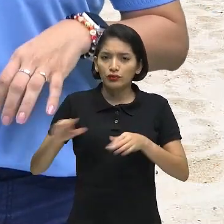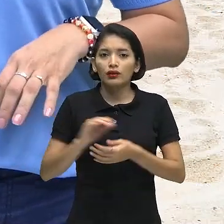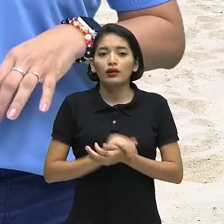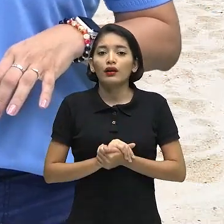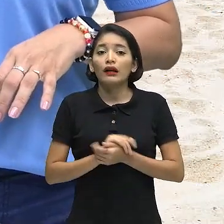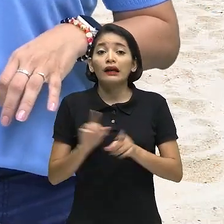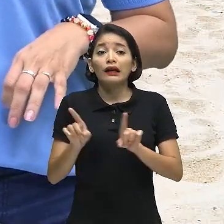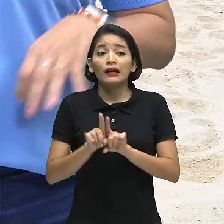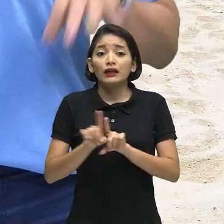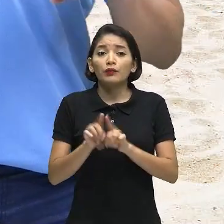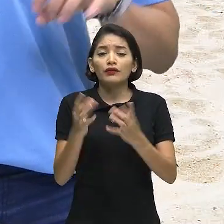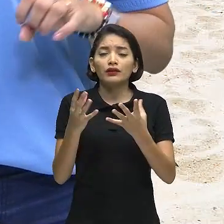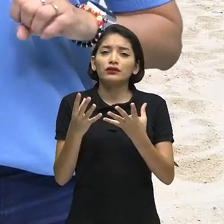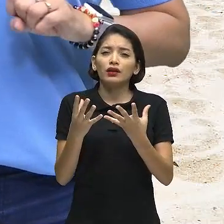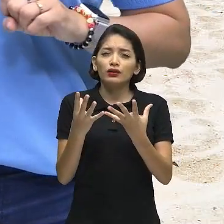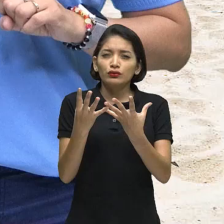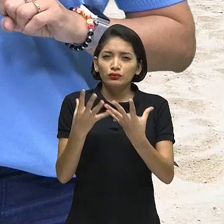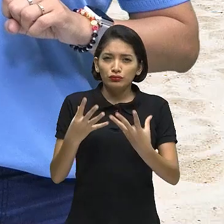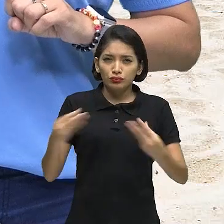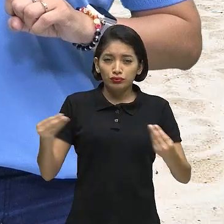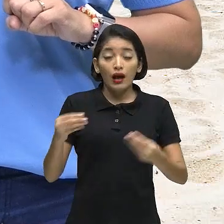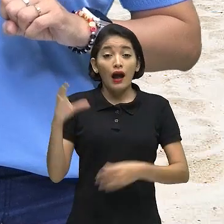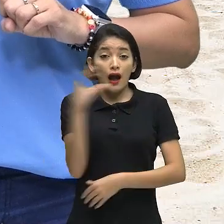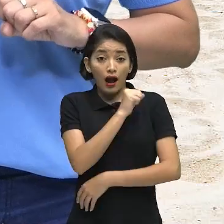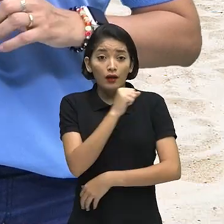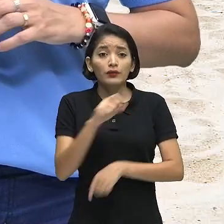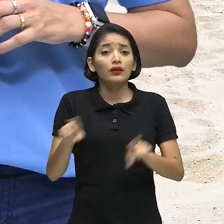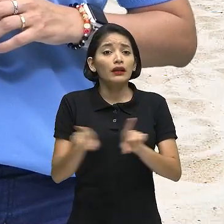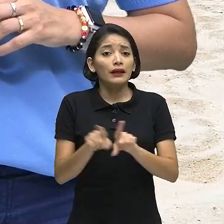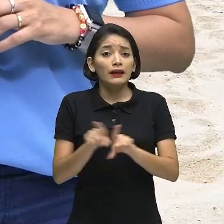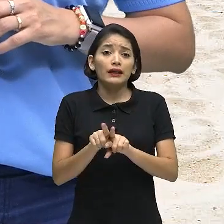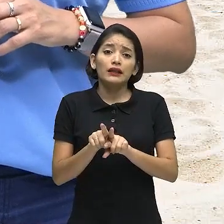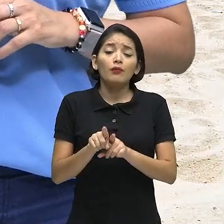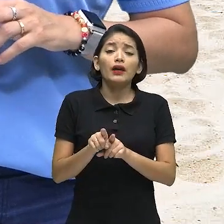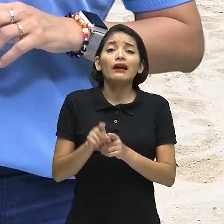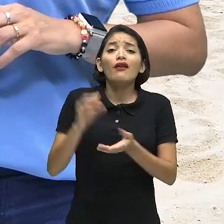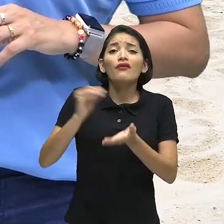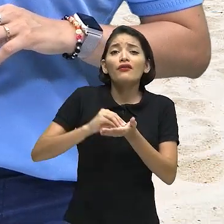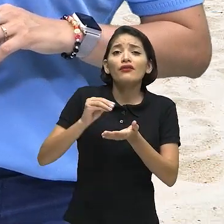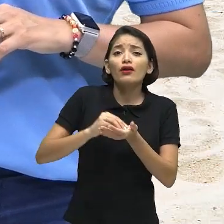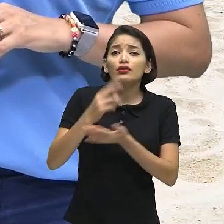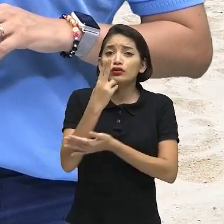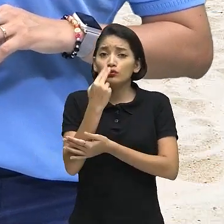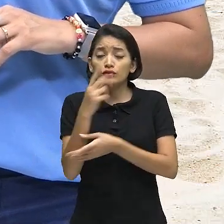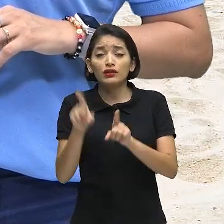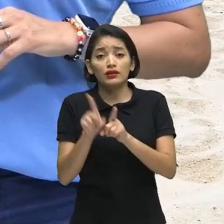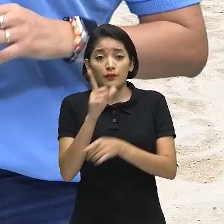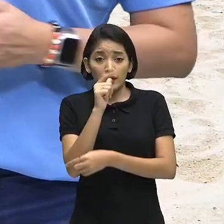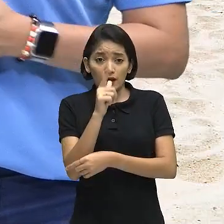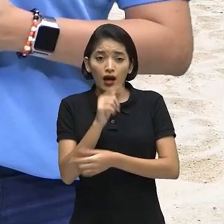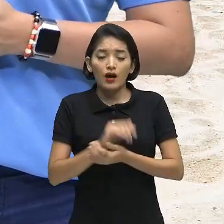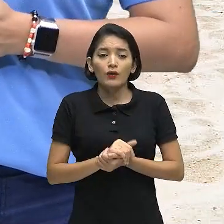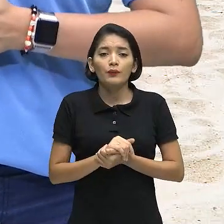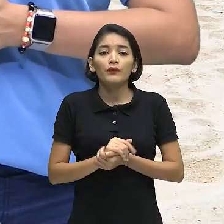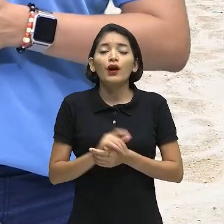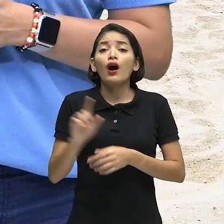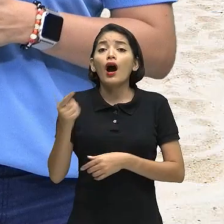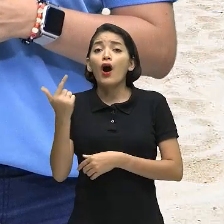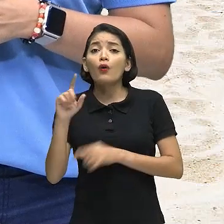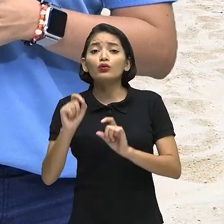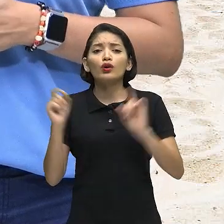secar rapidamente e também ela é pobre em nutrientes e água. E uma outra característica é que ela dificulta